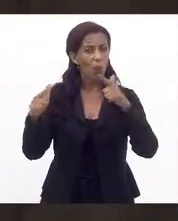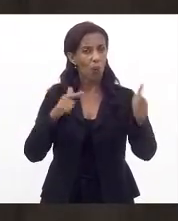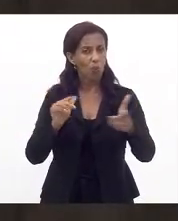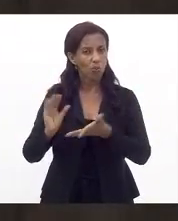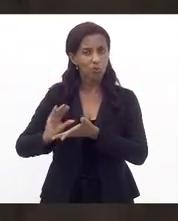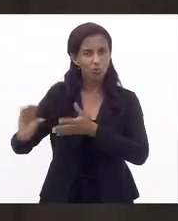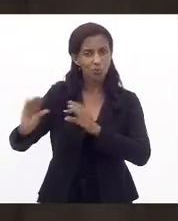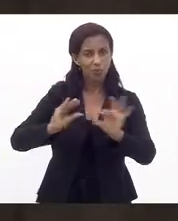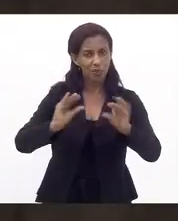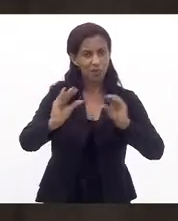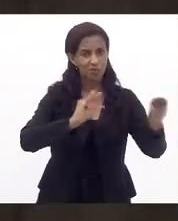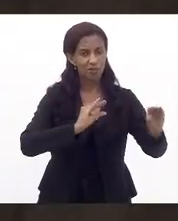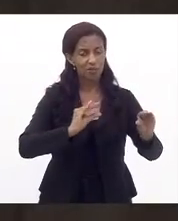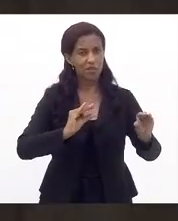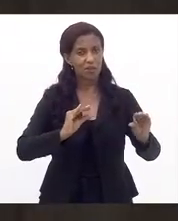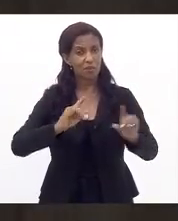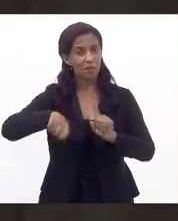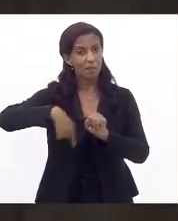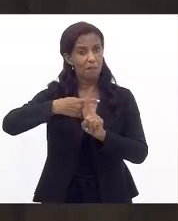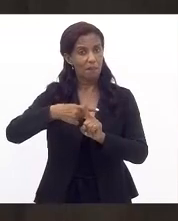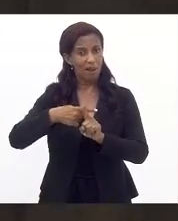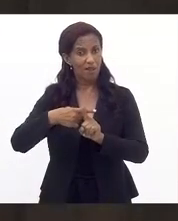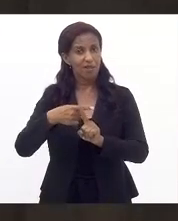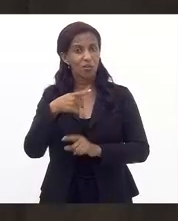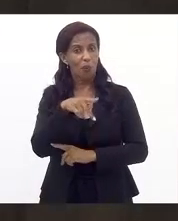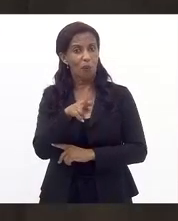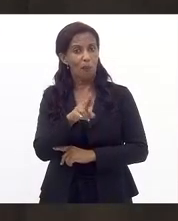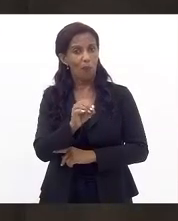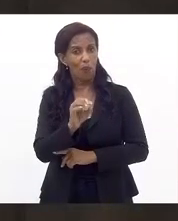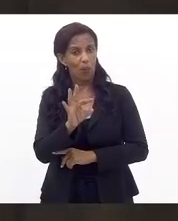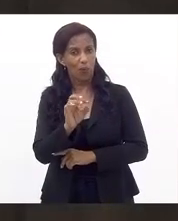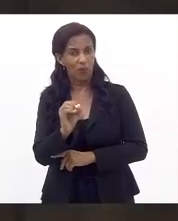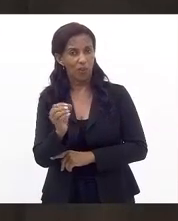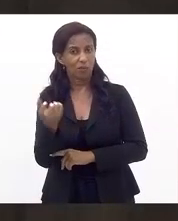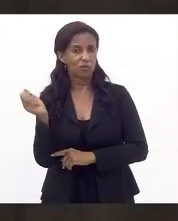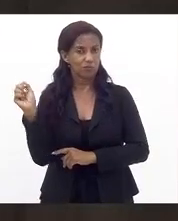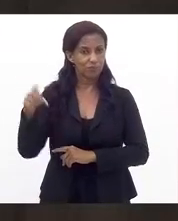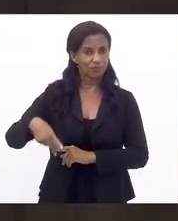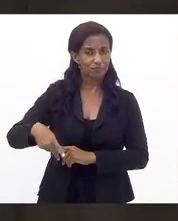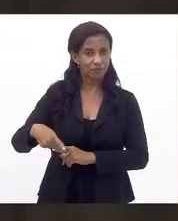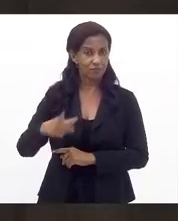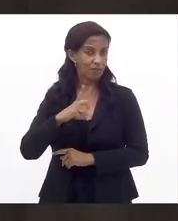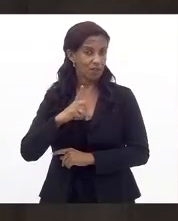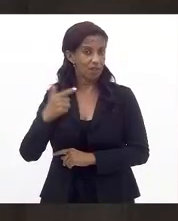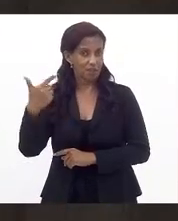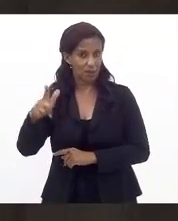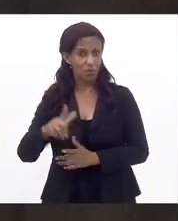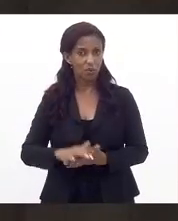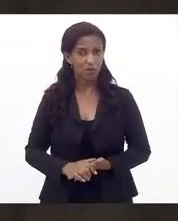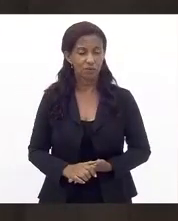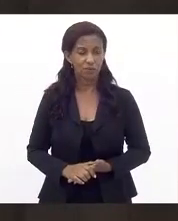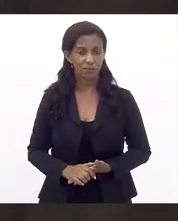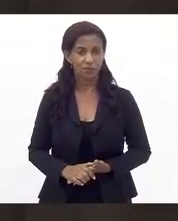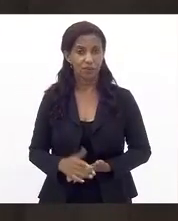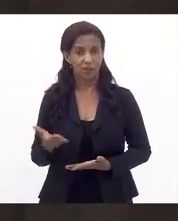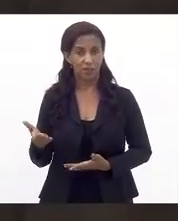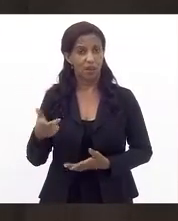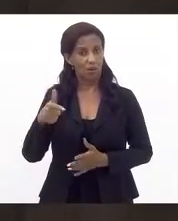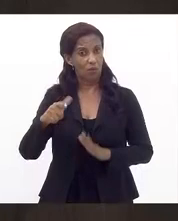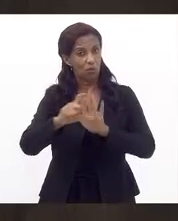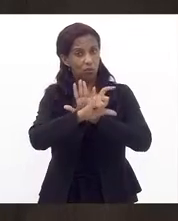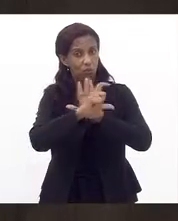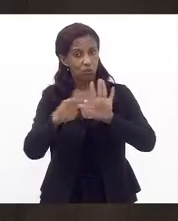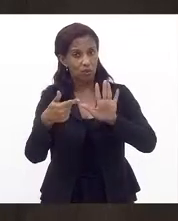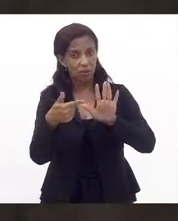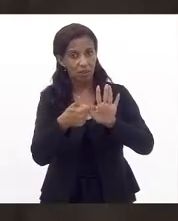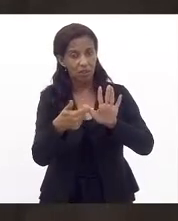benefícios de previdenciários além do provento de aposentadoria e existem outros então ali a